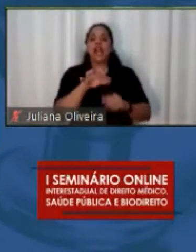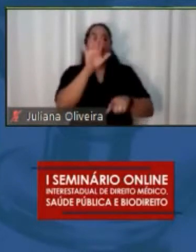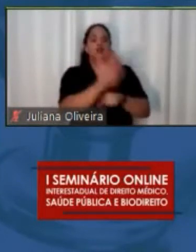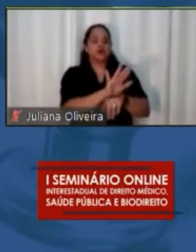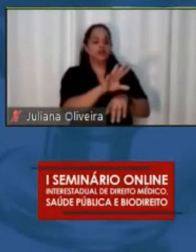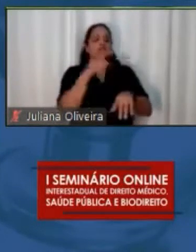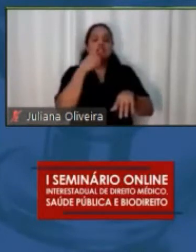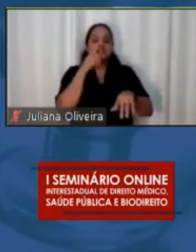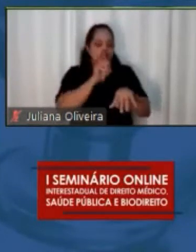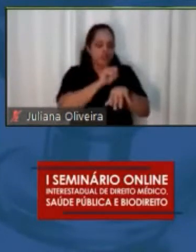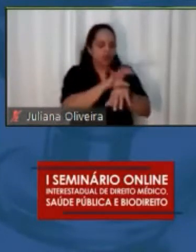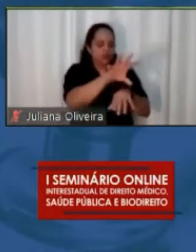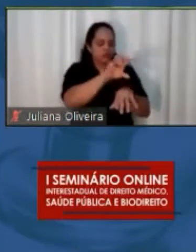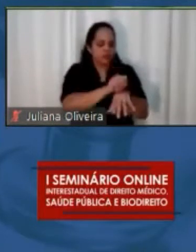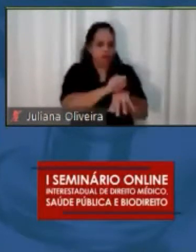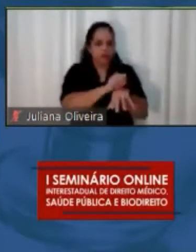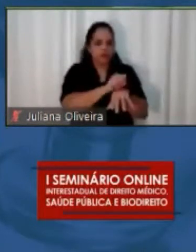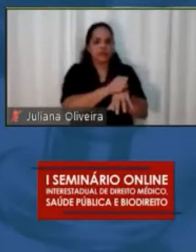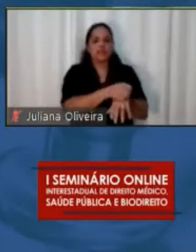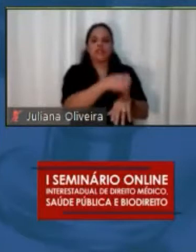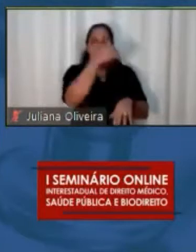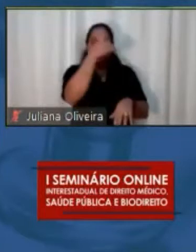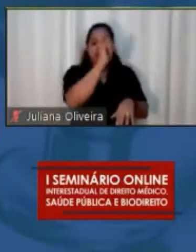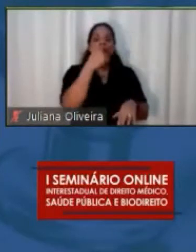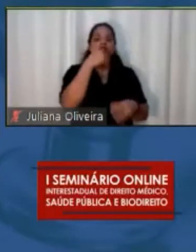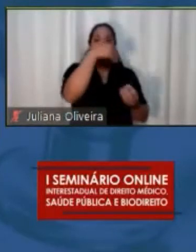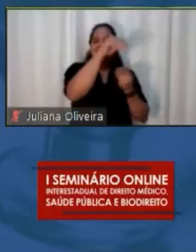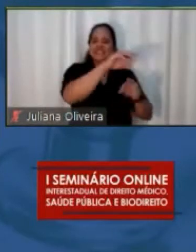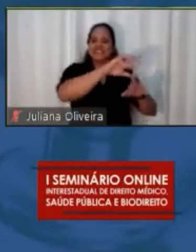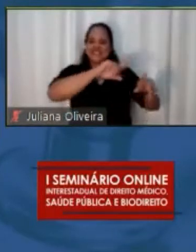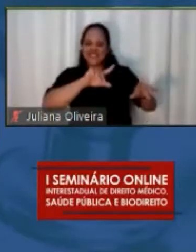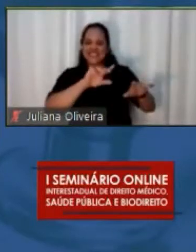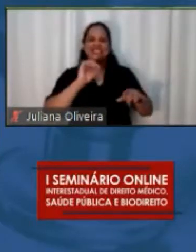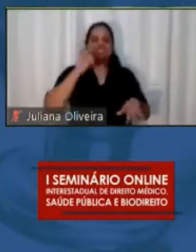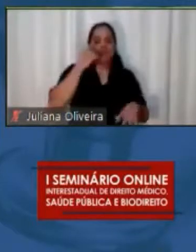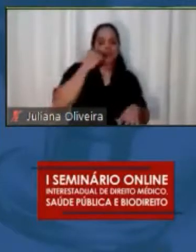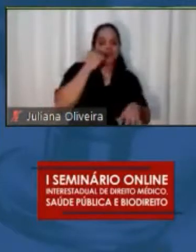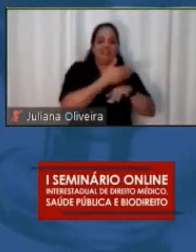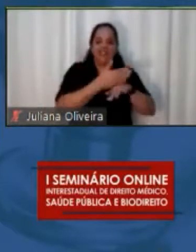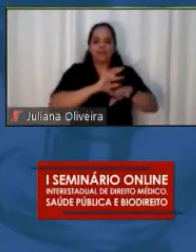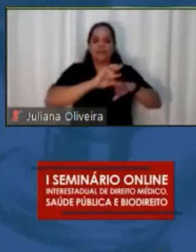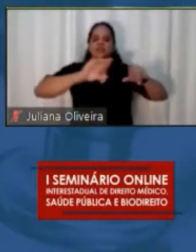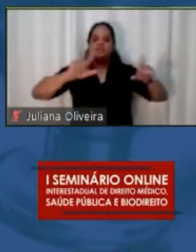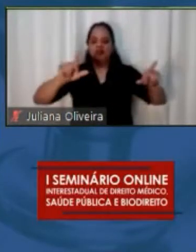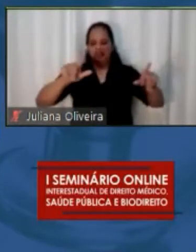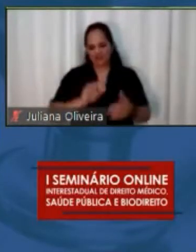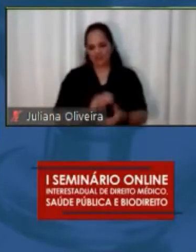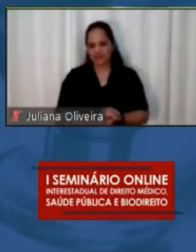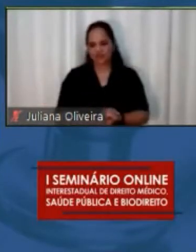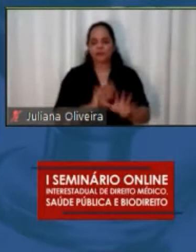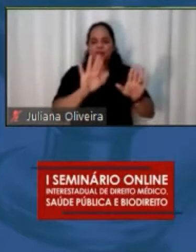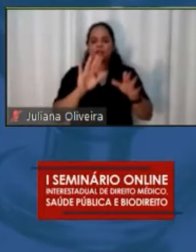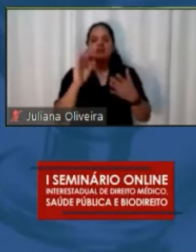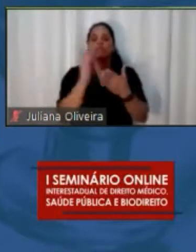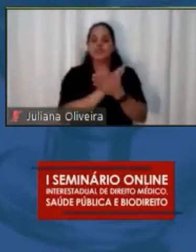modalidades de conservação de sangue interdisciplinar, manejo da anemia e decisões centradas no paciente. Vamos falar de cada uma delas.